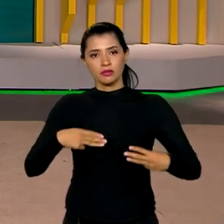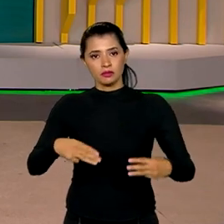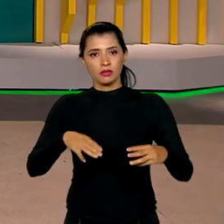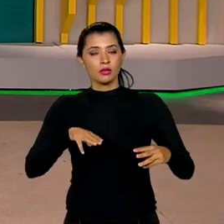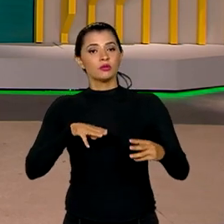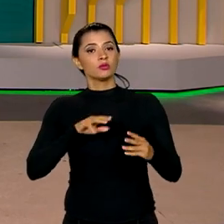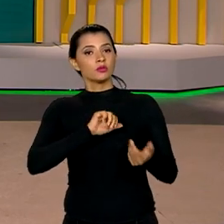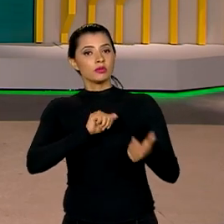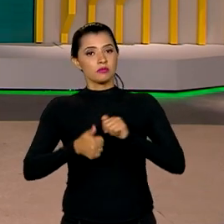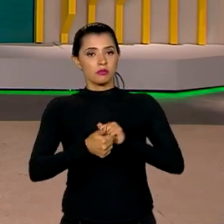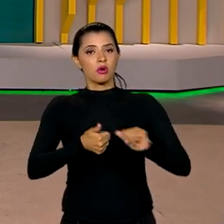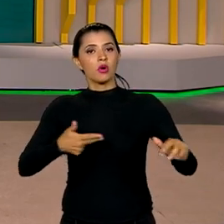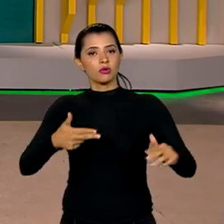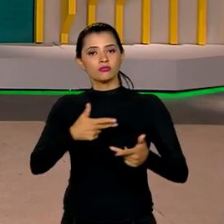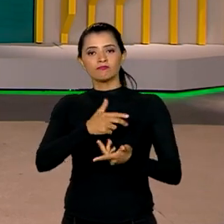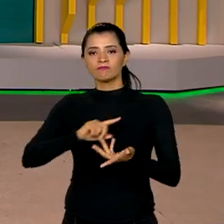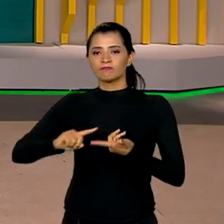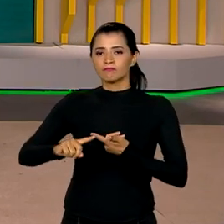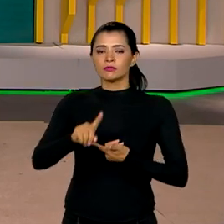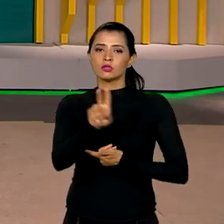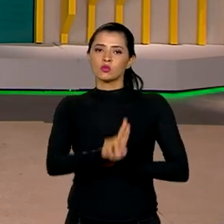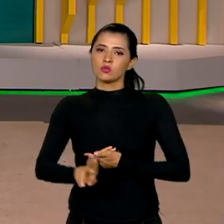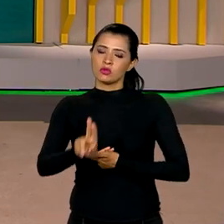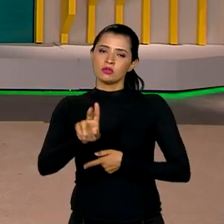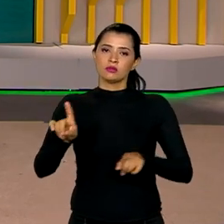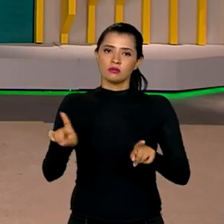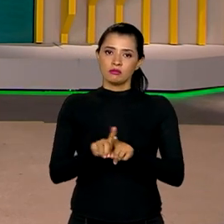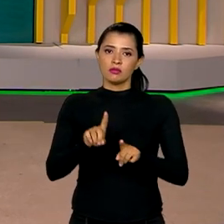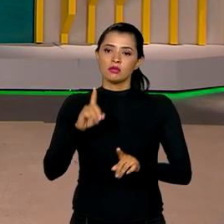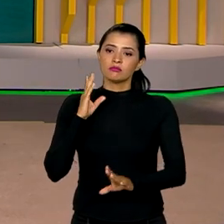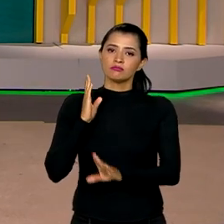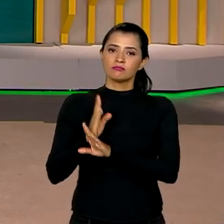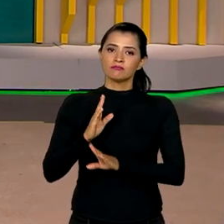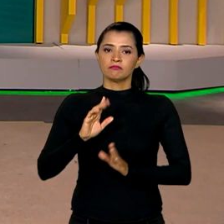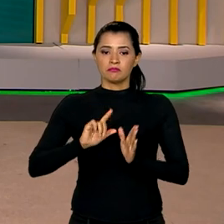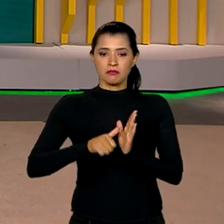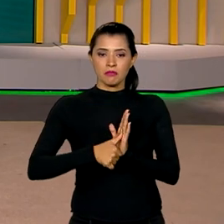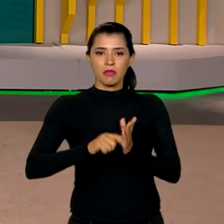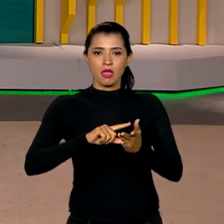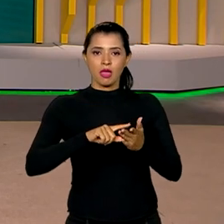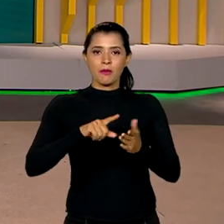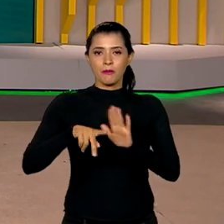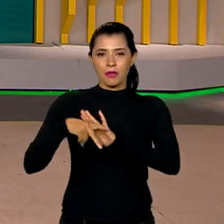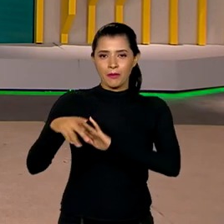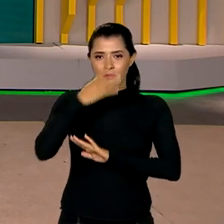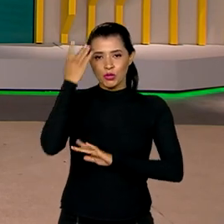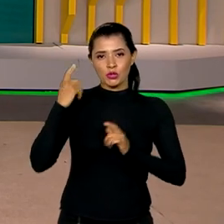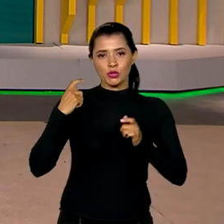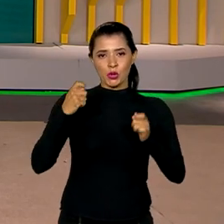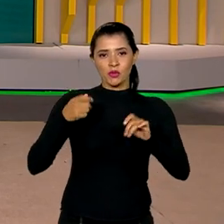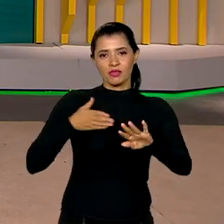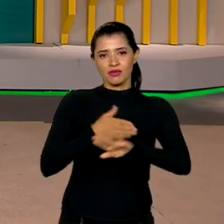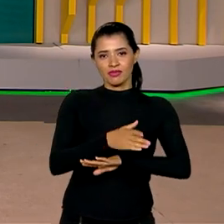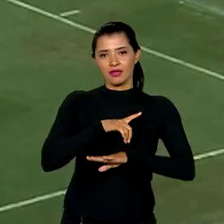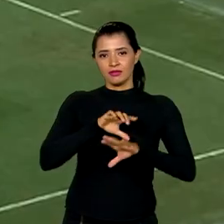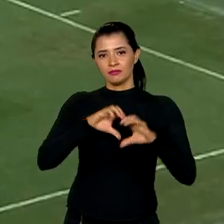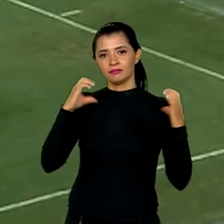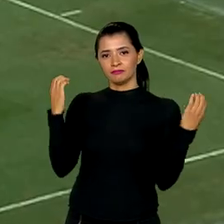diversas medidas vão ser implementadas, entre elas a identificação biométrica dos torcedores na entrada das